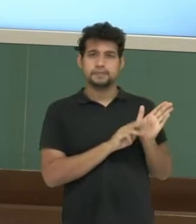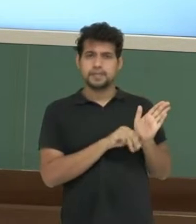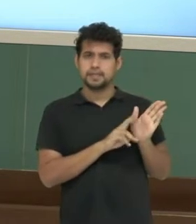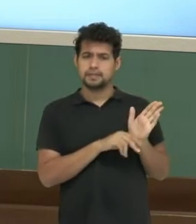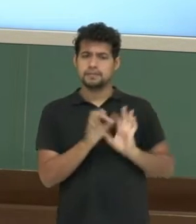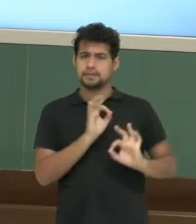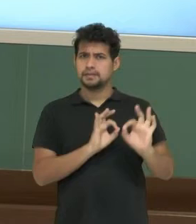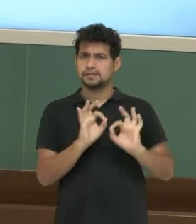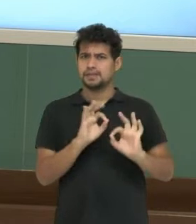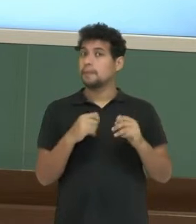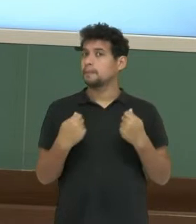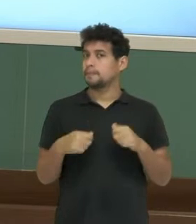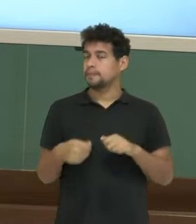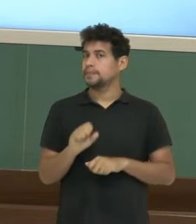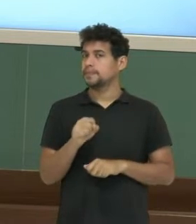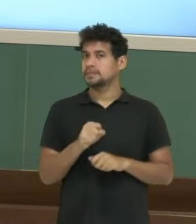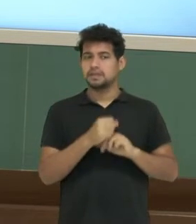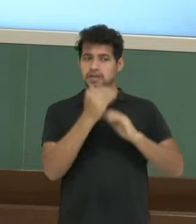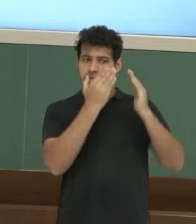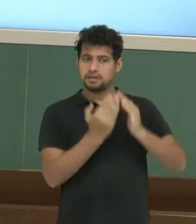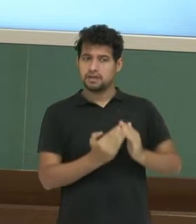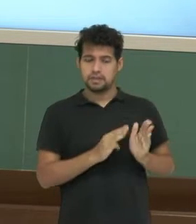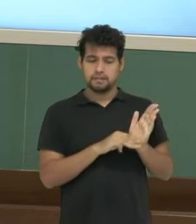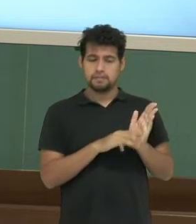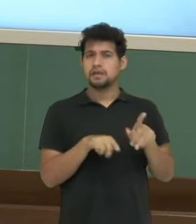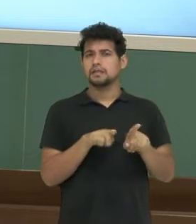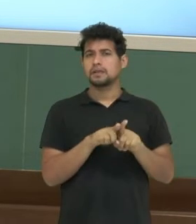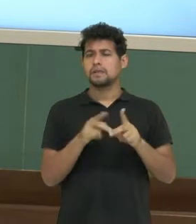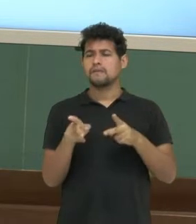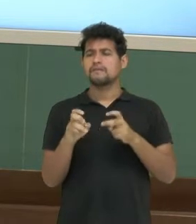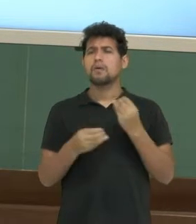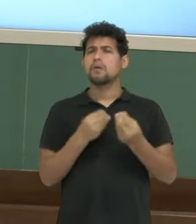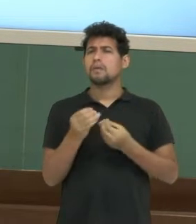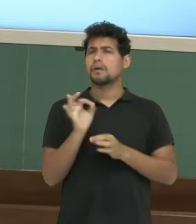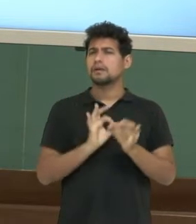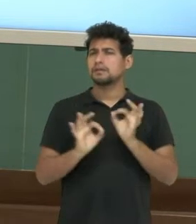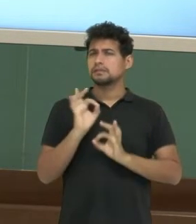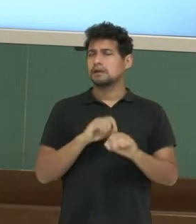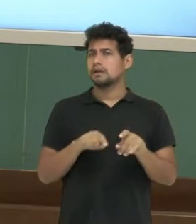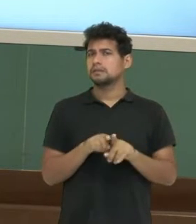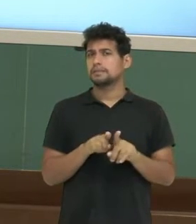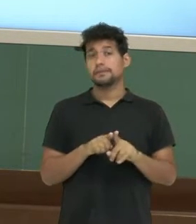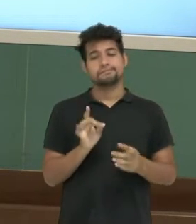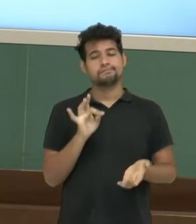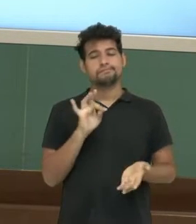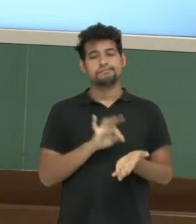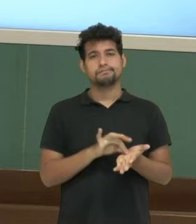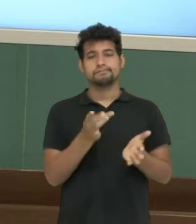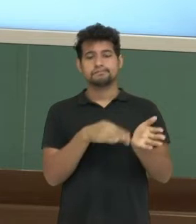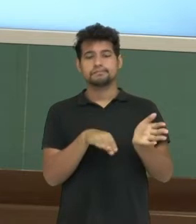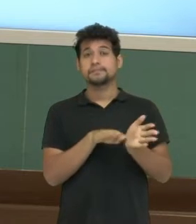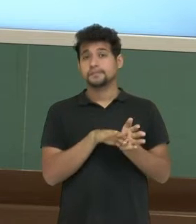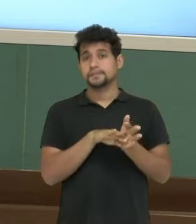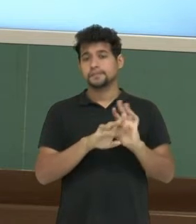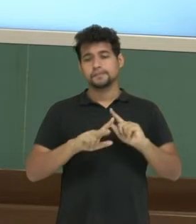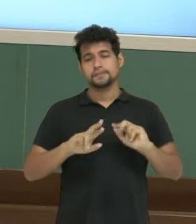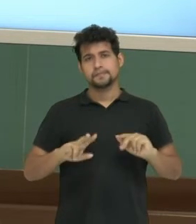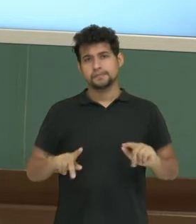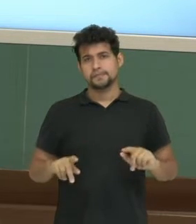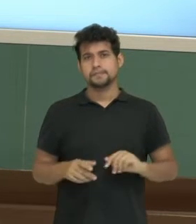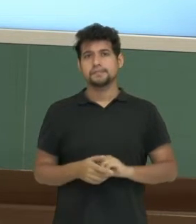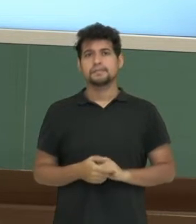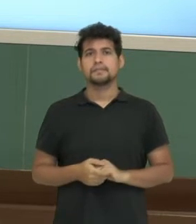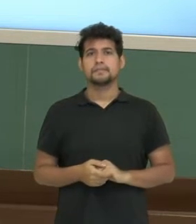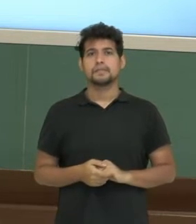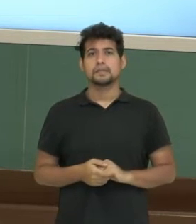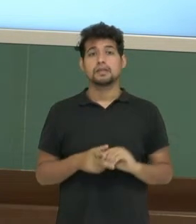organização. Precisa, gente. Avalie os métodos e veja como você vai organizar para que realmente possa alcançar os objetivos lá na frente.